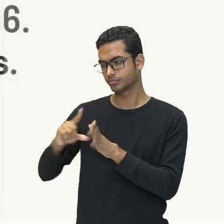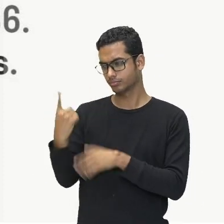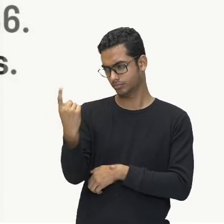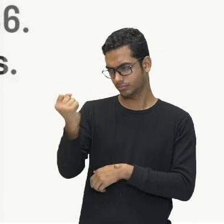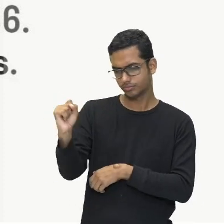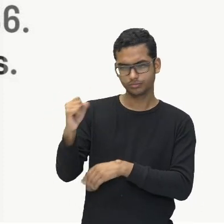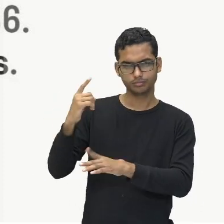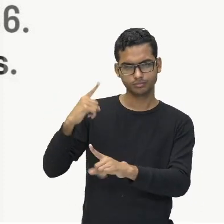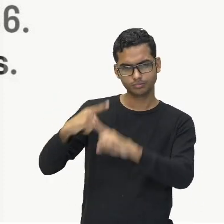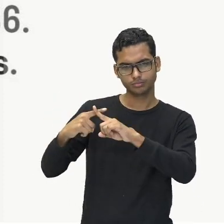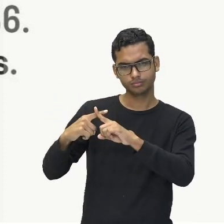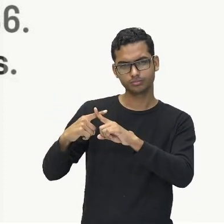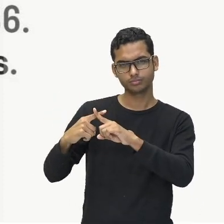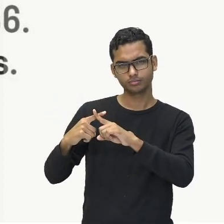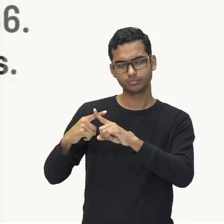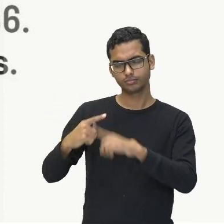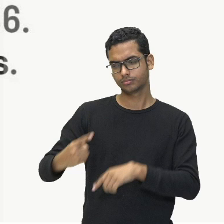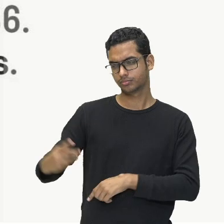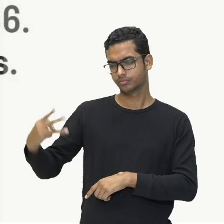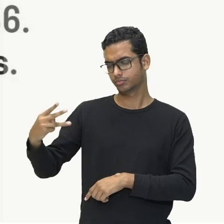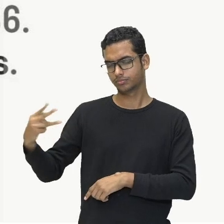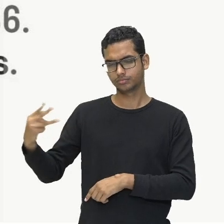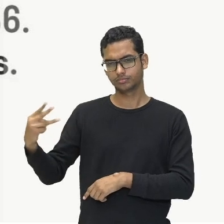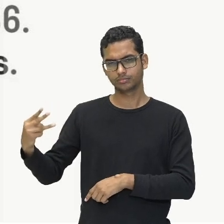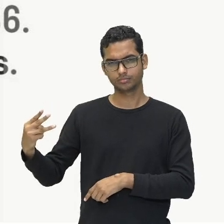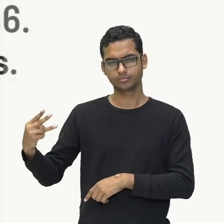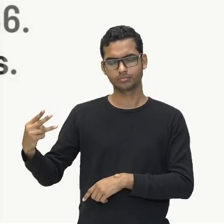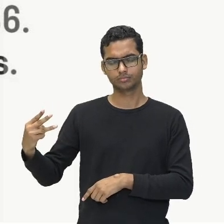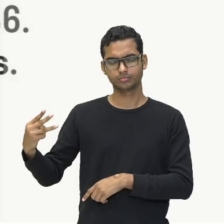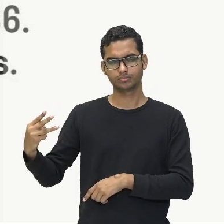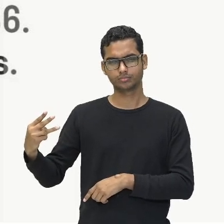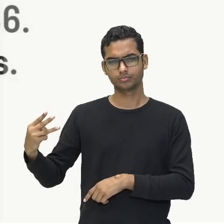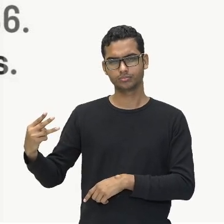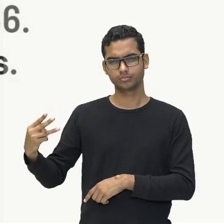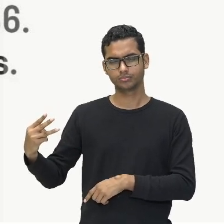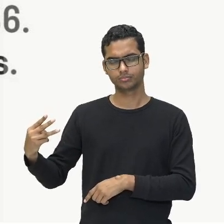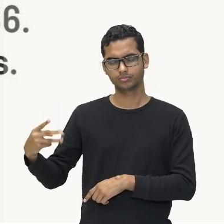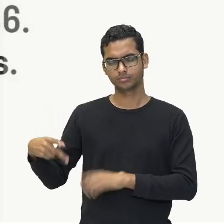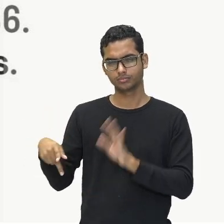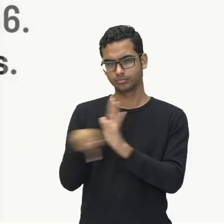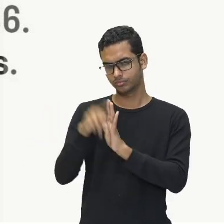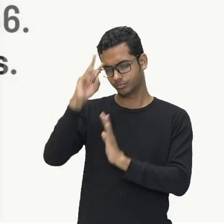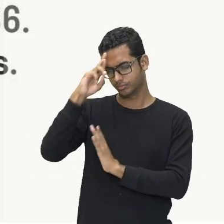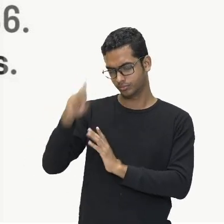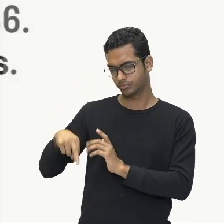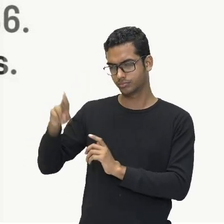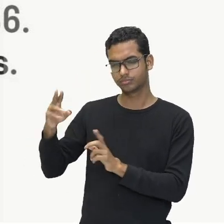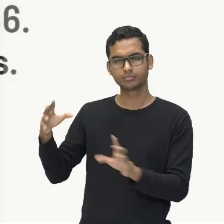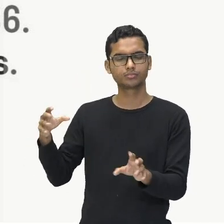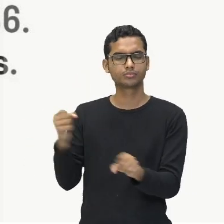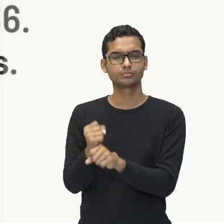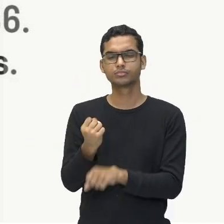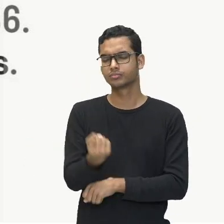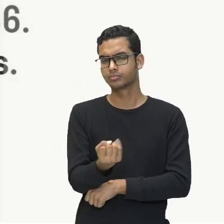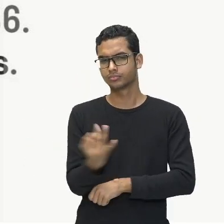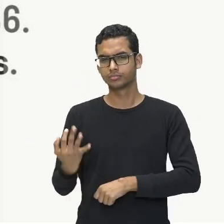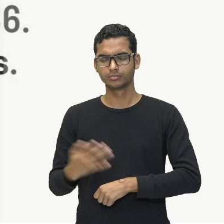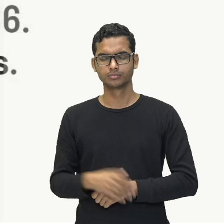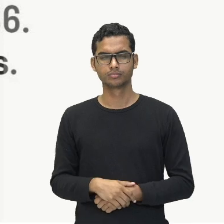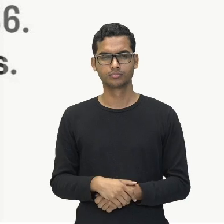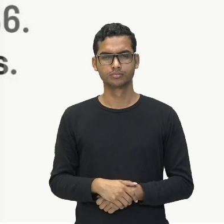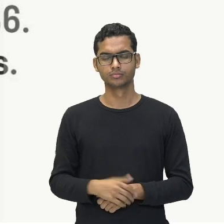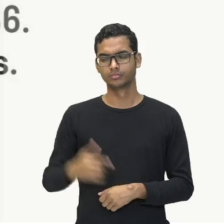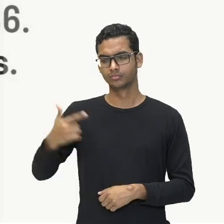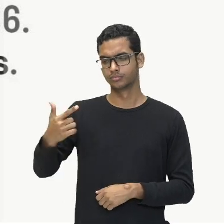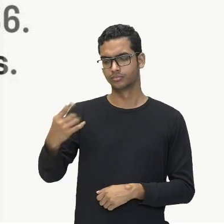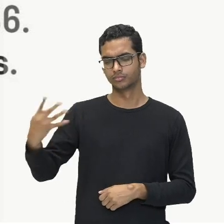18, com a razão que eu encontrei. Quanto é a razão? Não é 3, né? Então, 3 vezes 8,